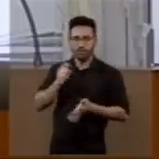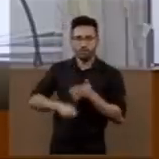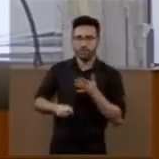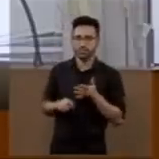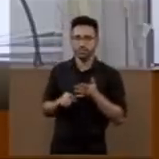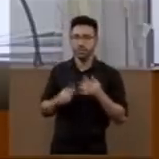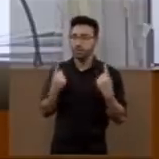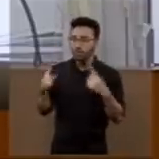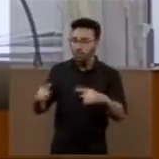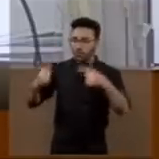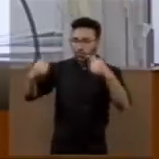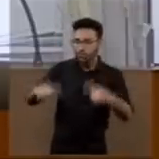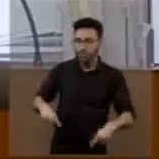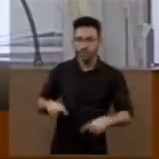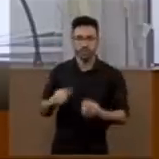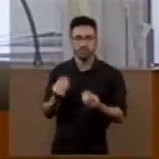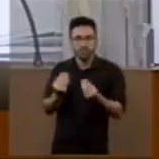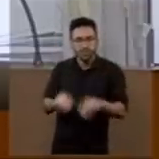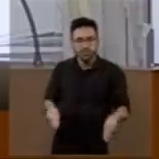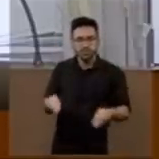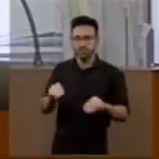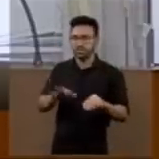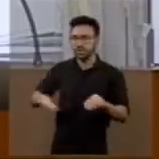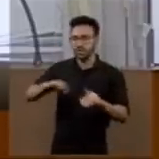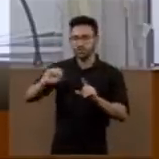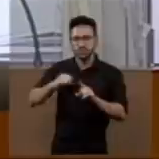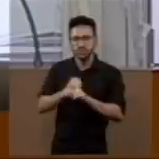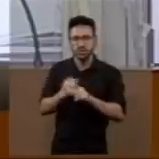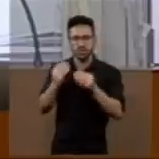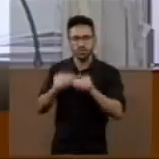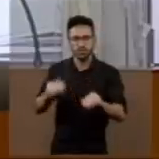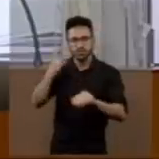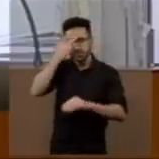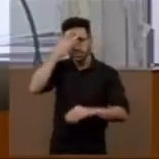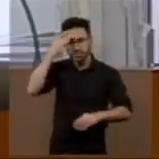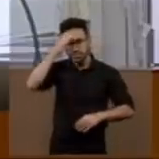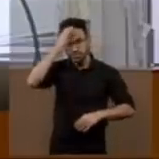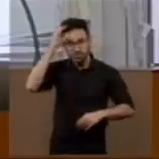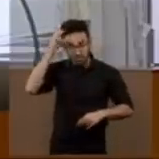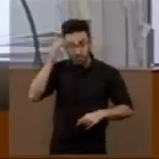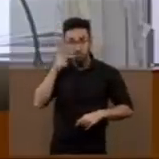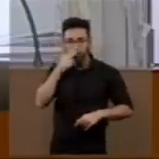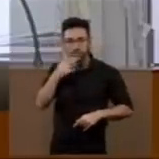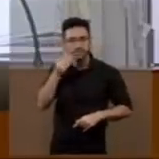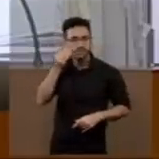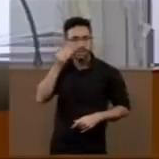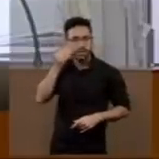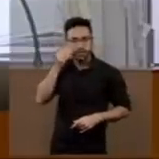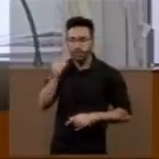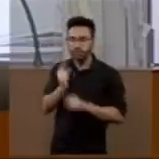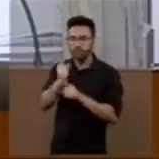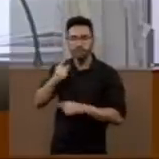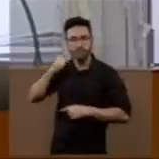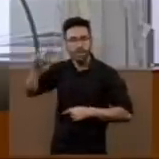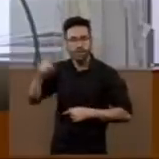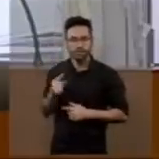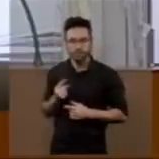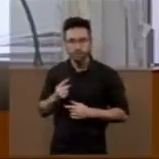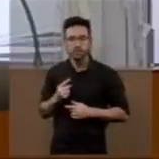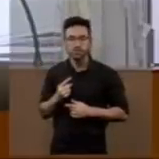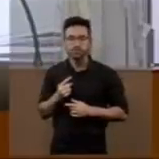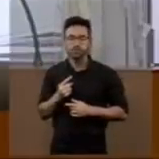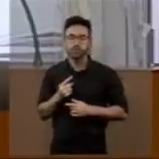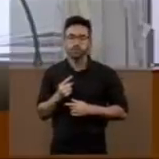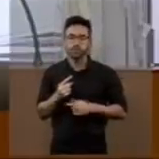concorrência, o consumidor, o erário e a sociedade, representando ainda a tentativa de fraude ao princípio da igualdade e de fuga